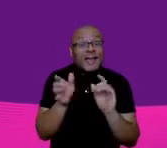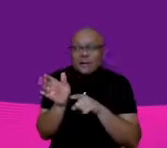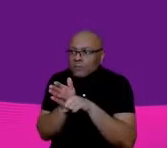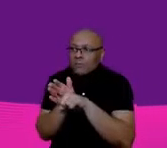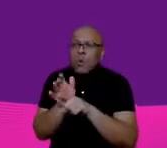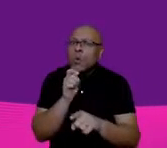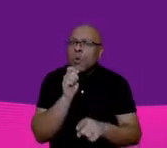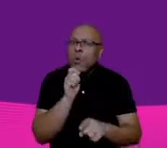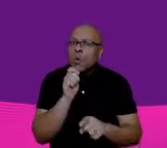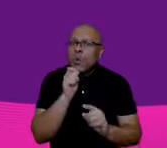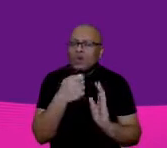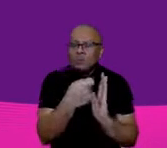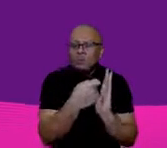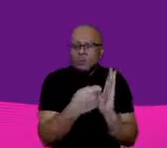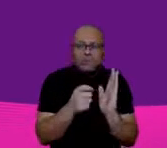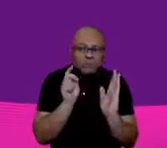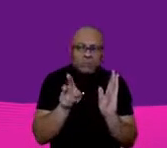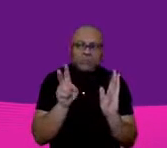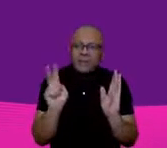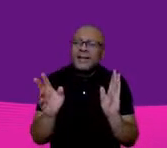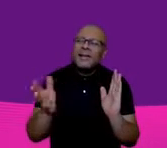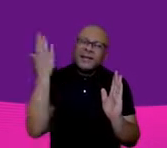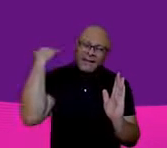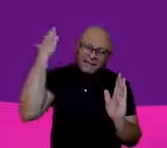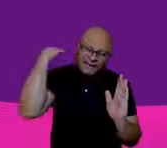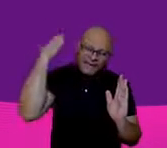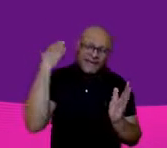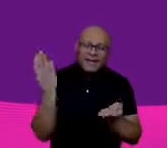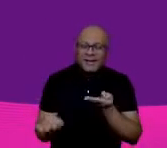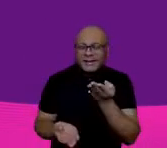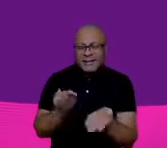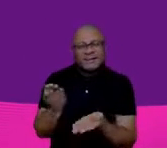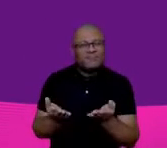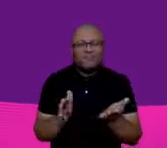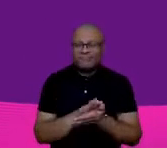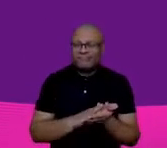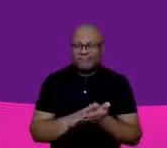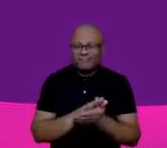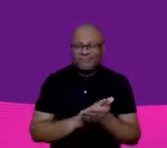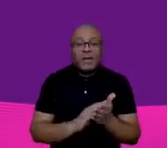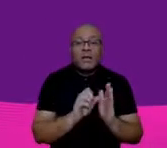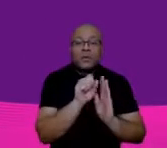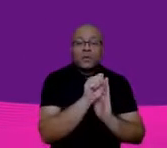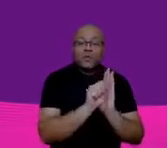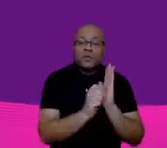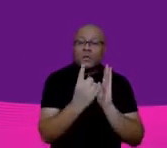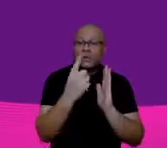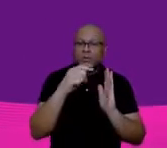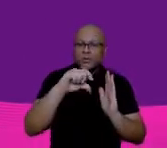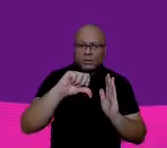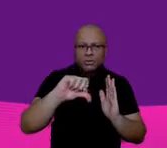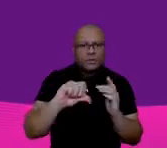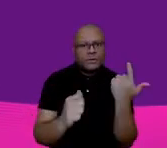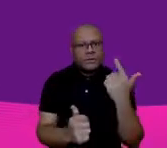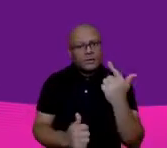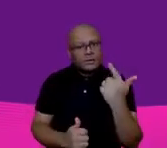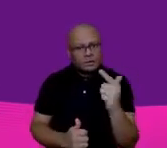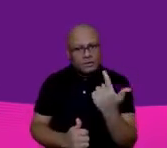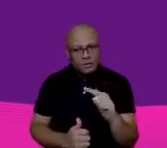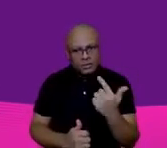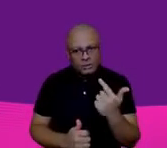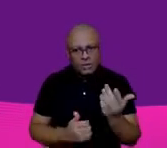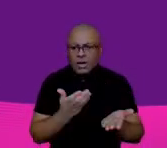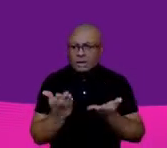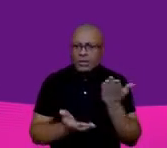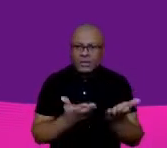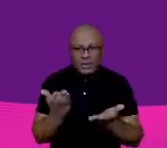época, obviamente, não tinha tratamento. Na verdade, durante o século XIX, basicamente, você não tinha muito